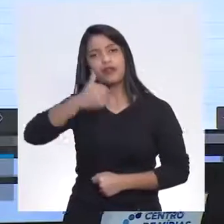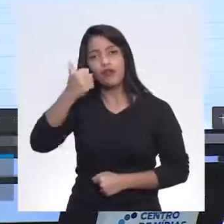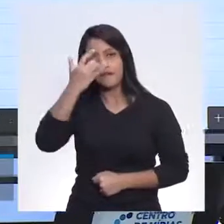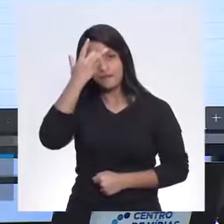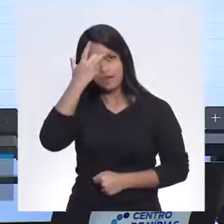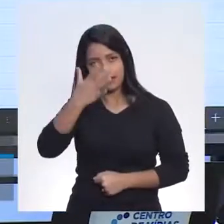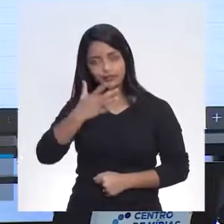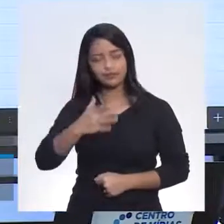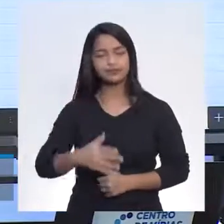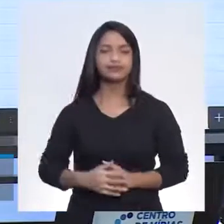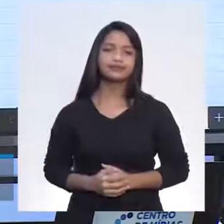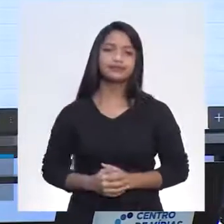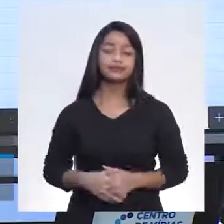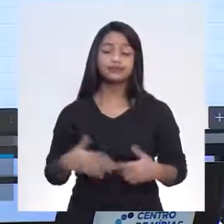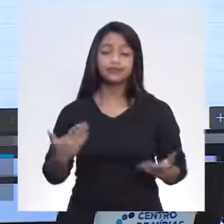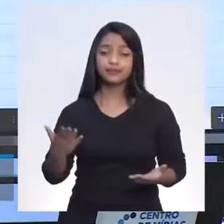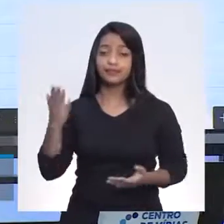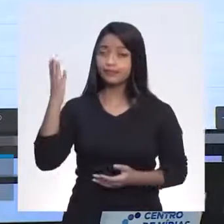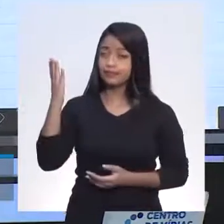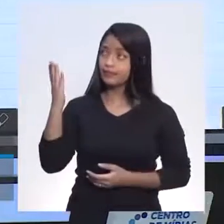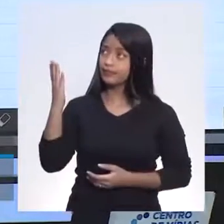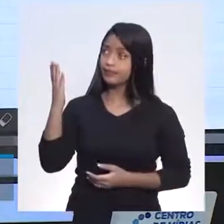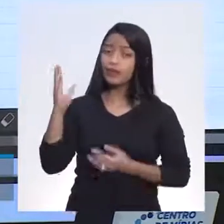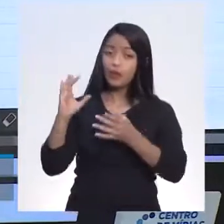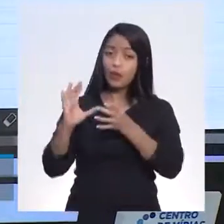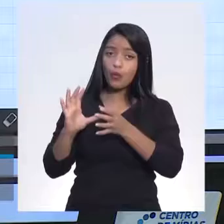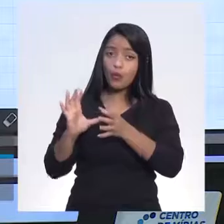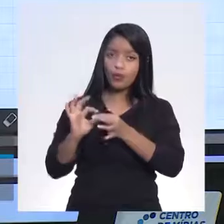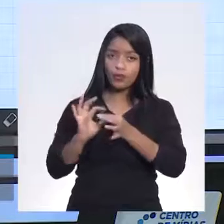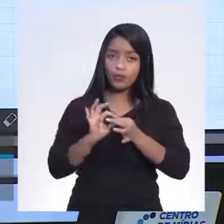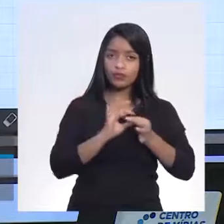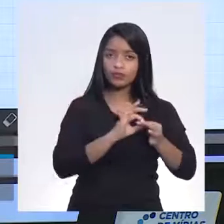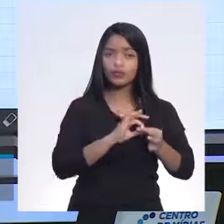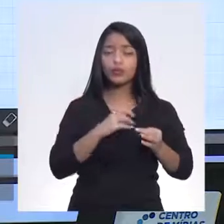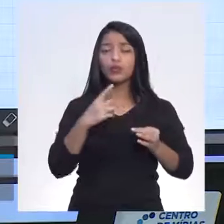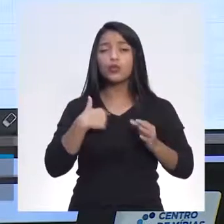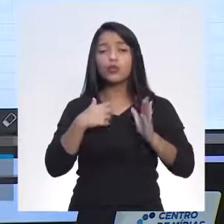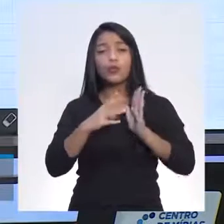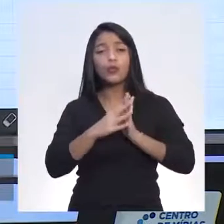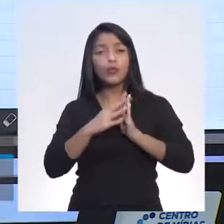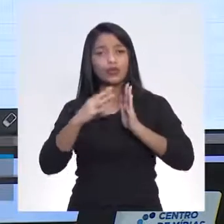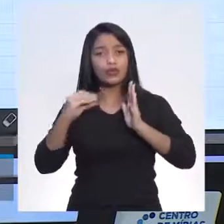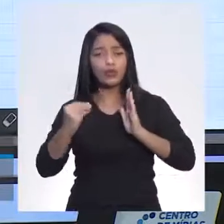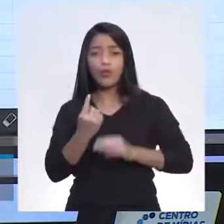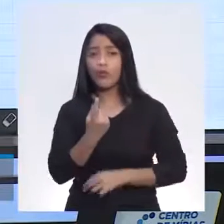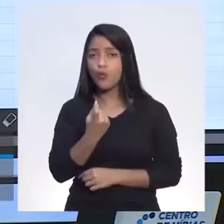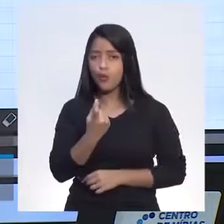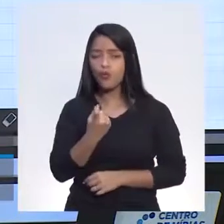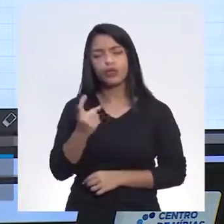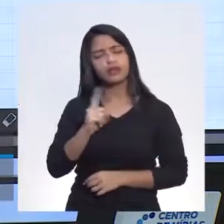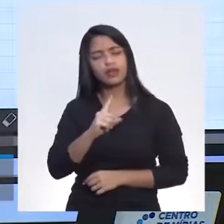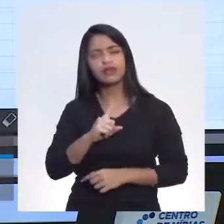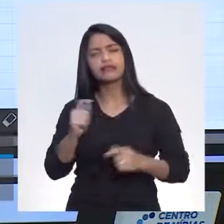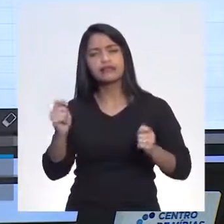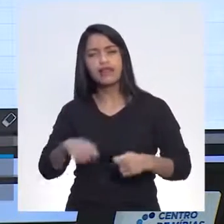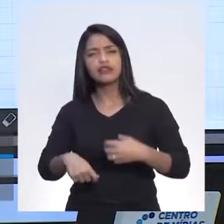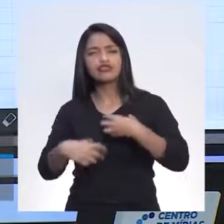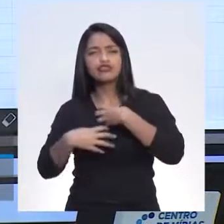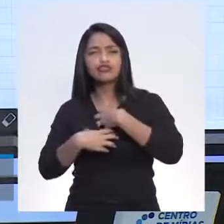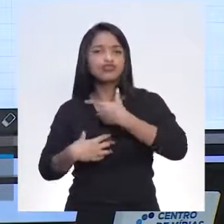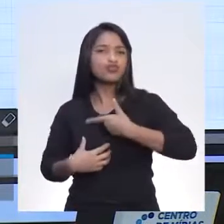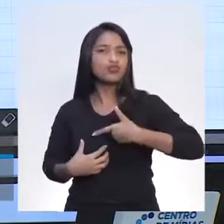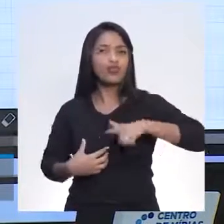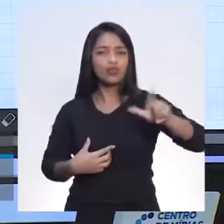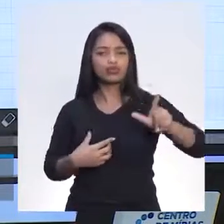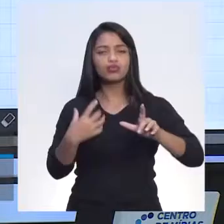vão observar, eu estou fazendo um molde que não é o único. Eu poderia fazer de outro jeito, eu poderia fazer de uma